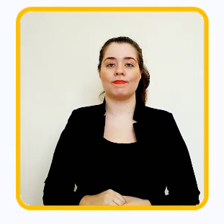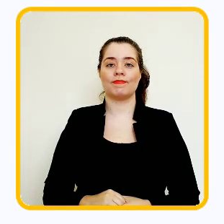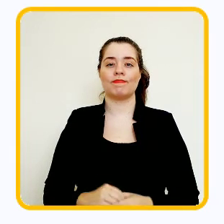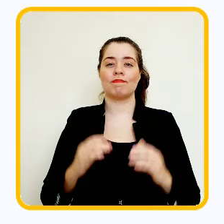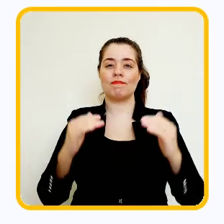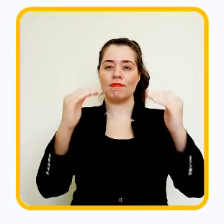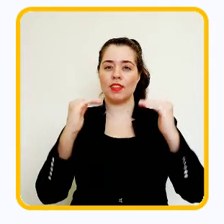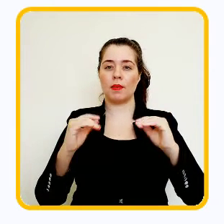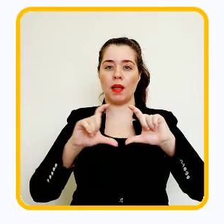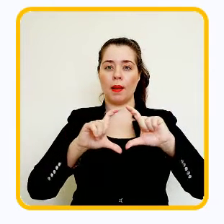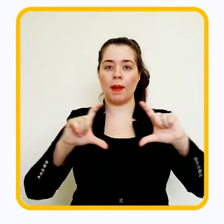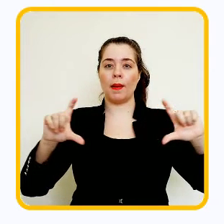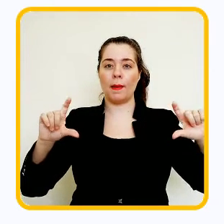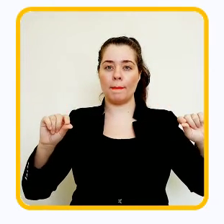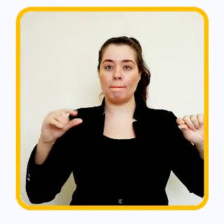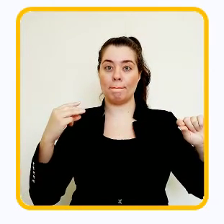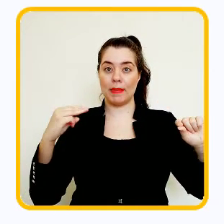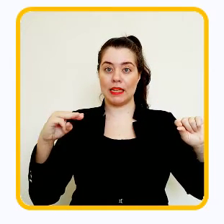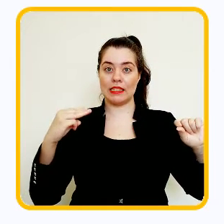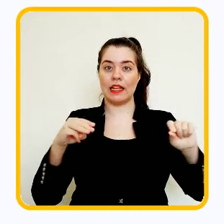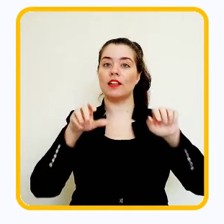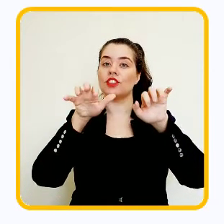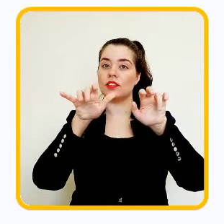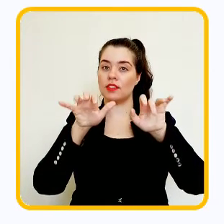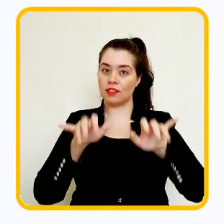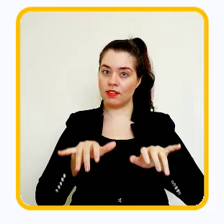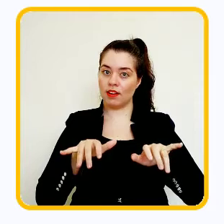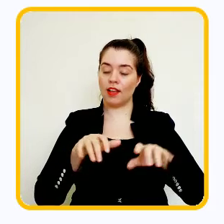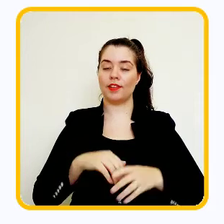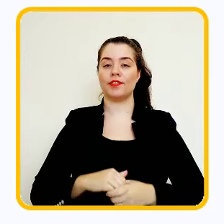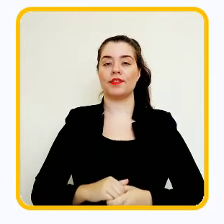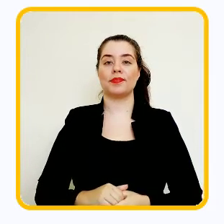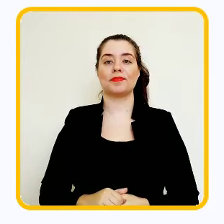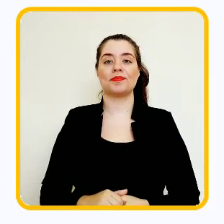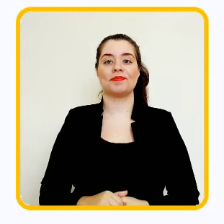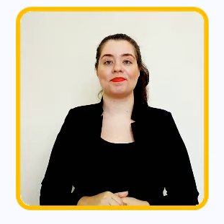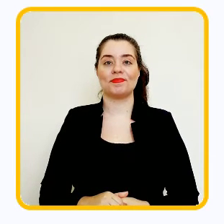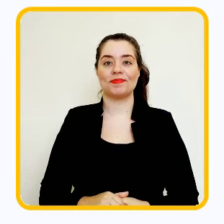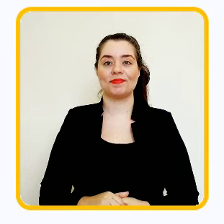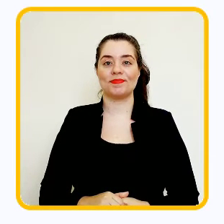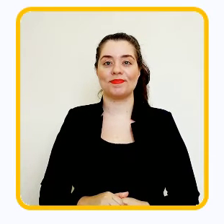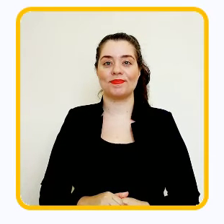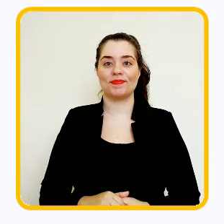no campo mensagem escrever a mensagem que você deseja